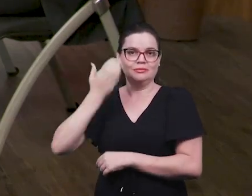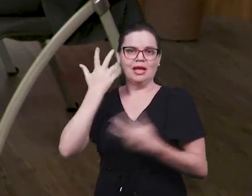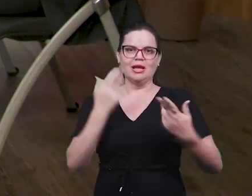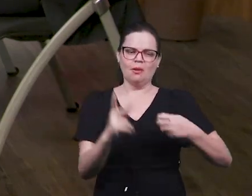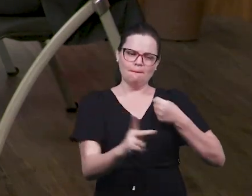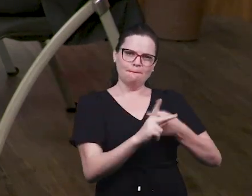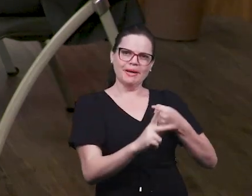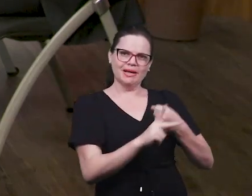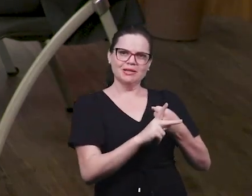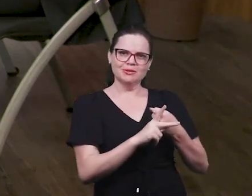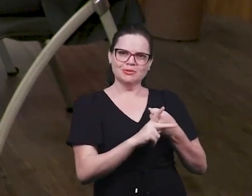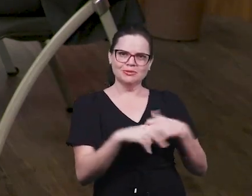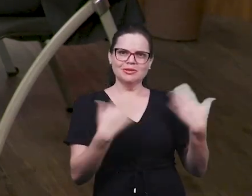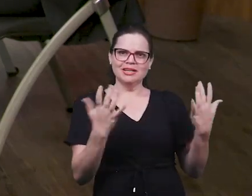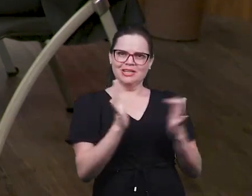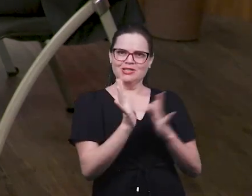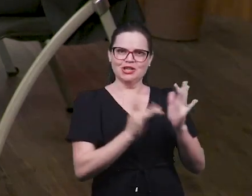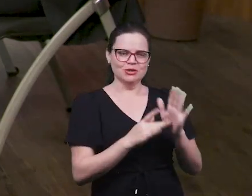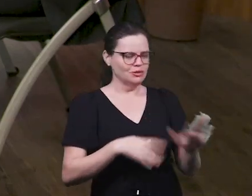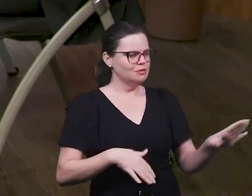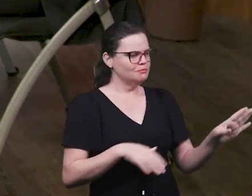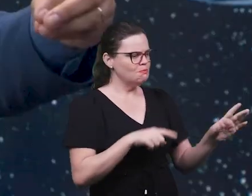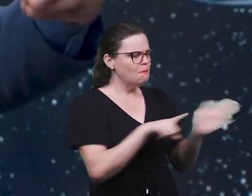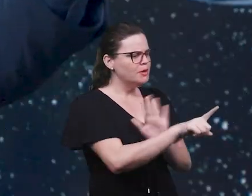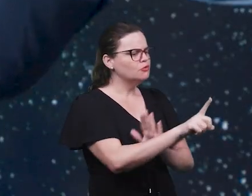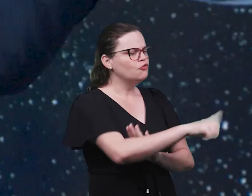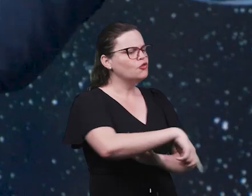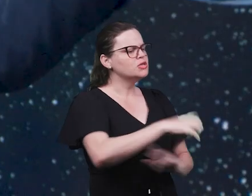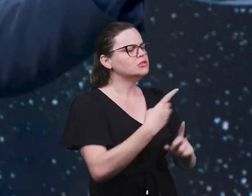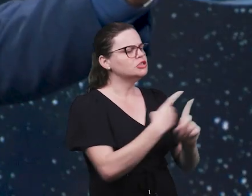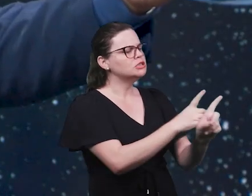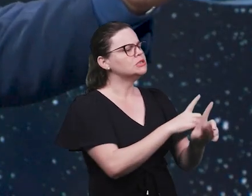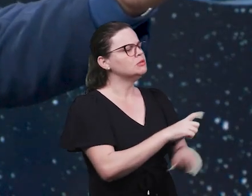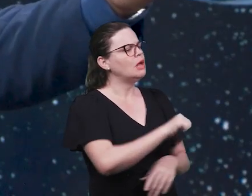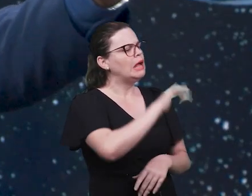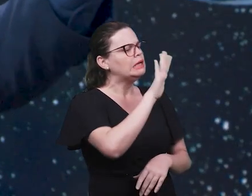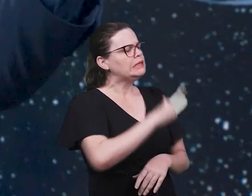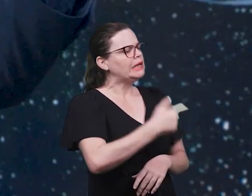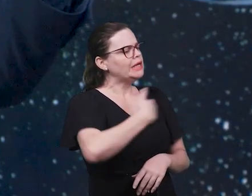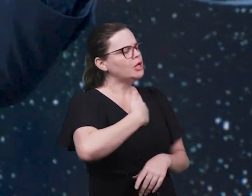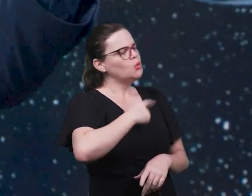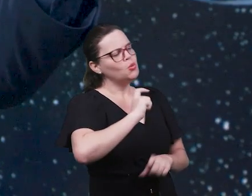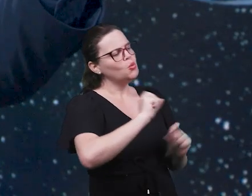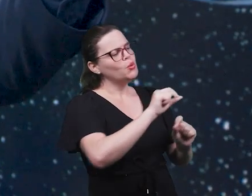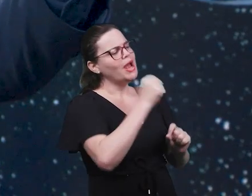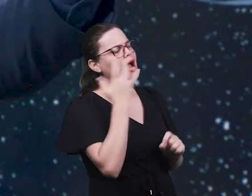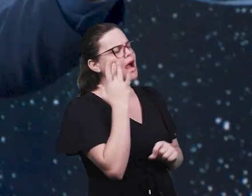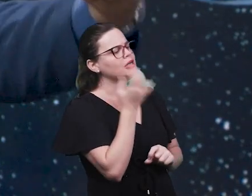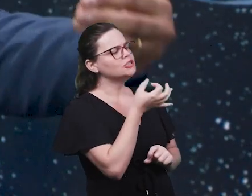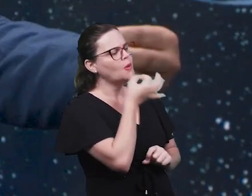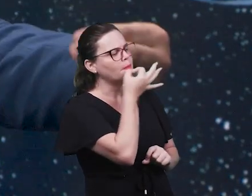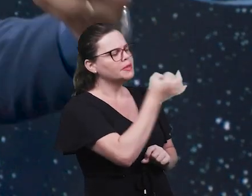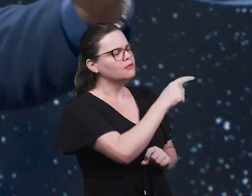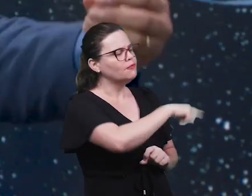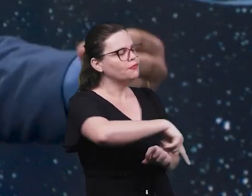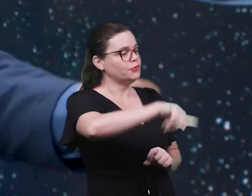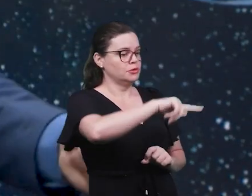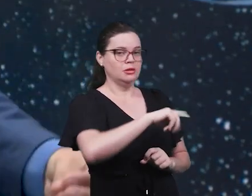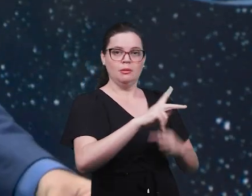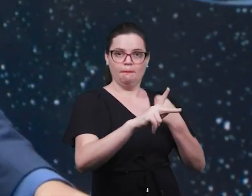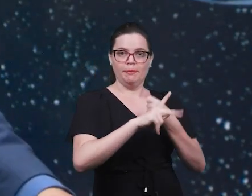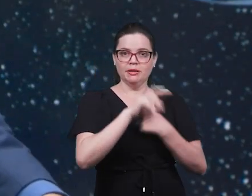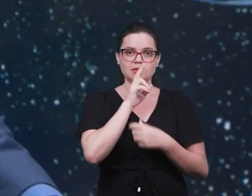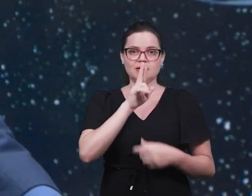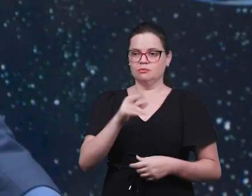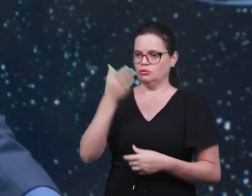vivo. E o Senhor Jesus responde: não foi a carne nem o sangue, mas foi meu Pai. Uma experiência com o Senhor só através